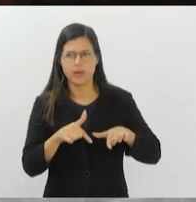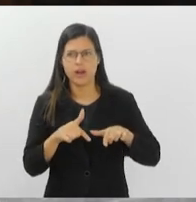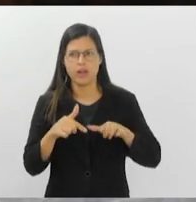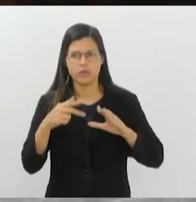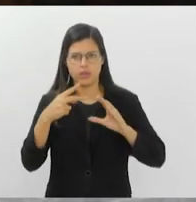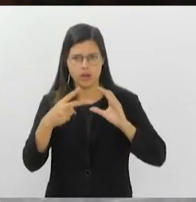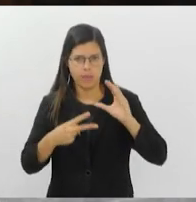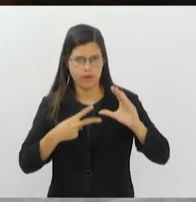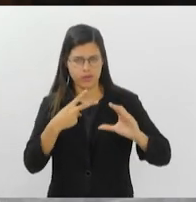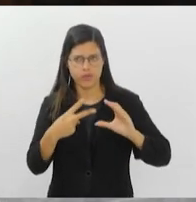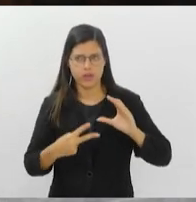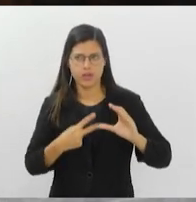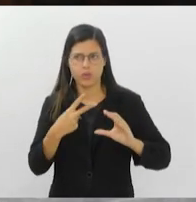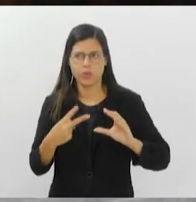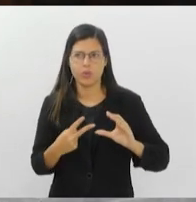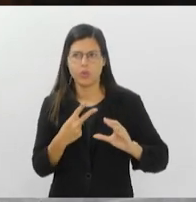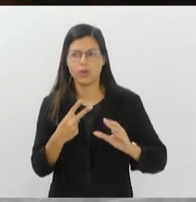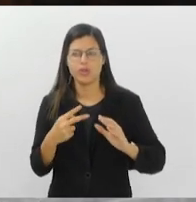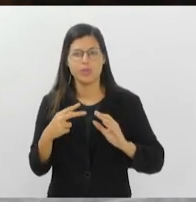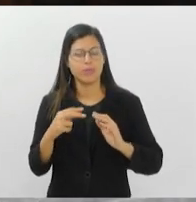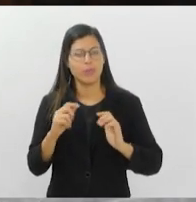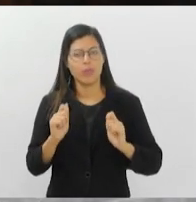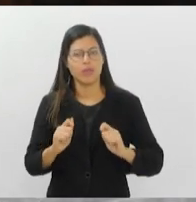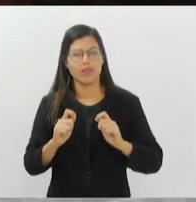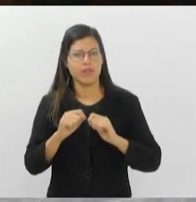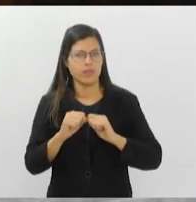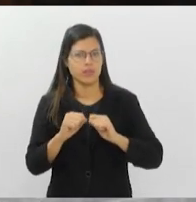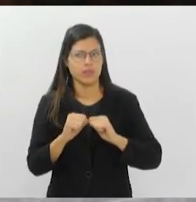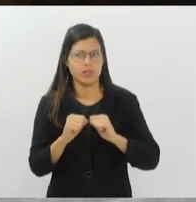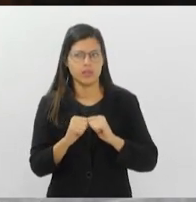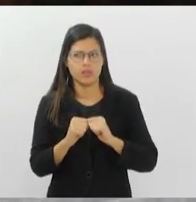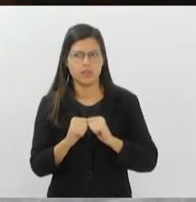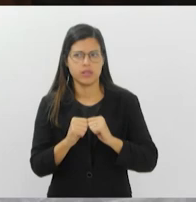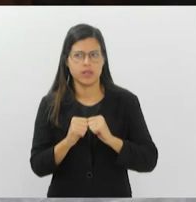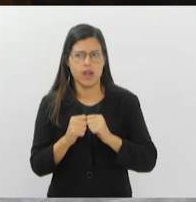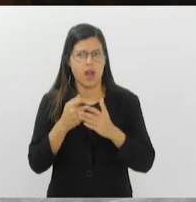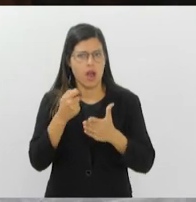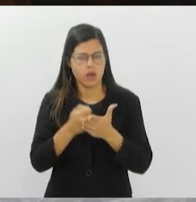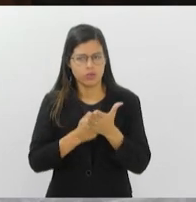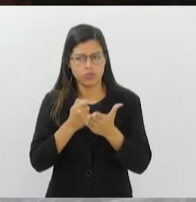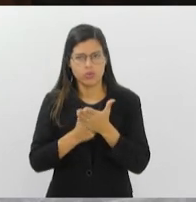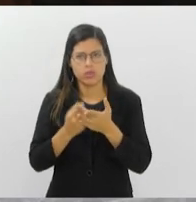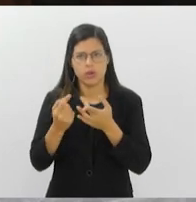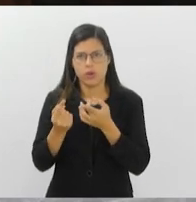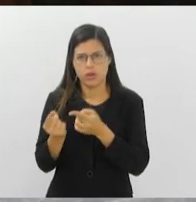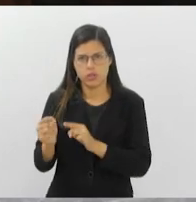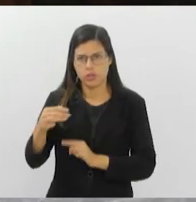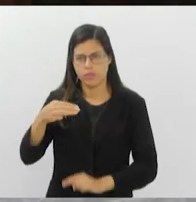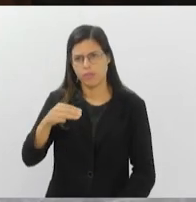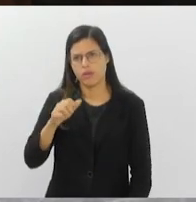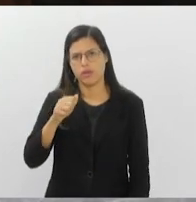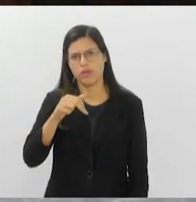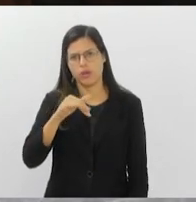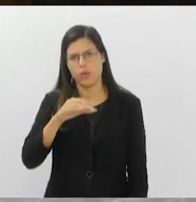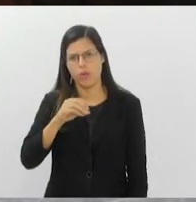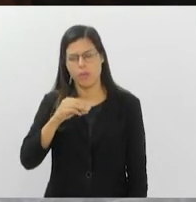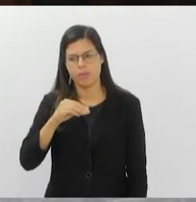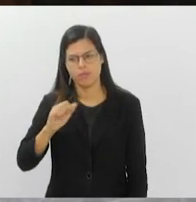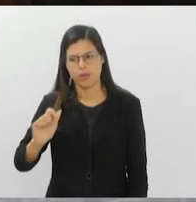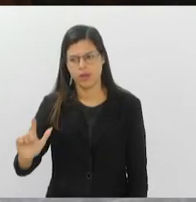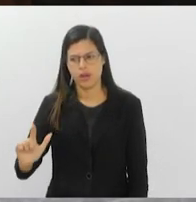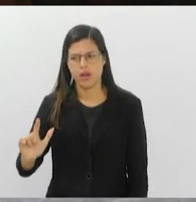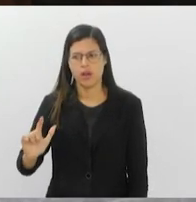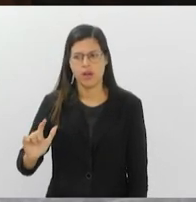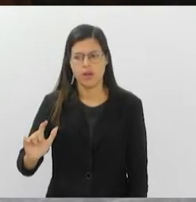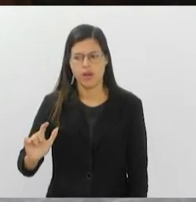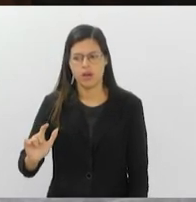Então, poder fazer, né, acho que a luta antimanicomial, eu acho que a entrega do Prêmio Nise da